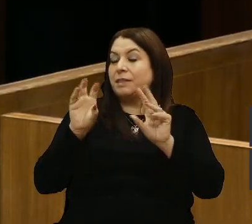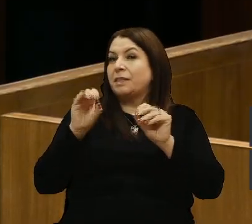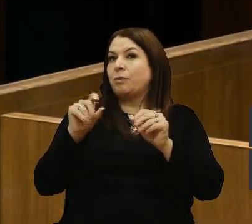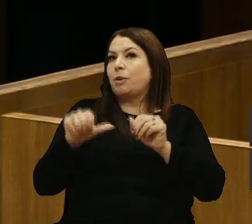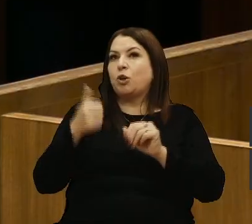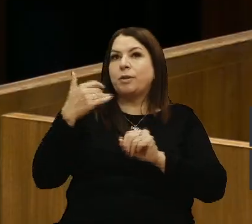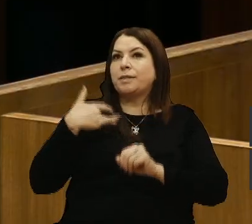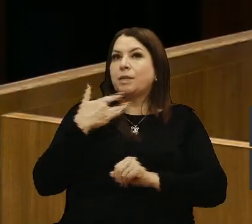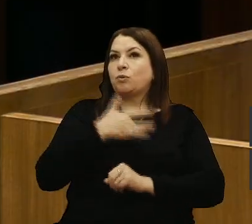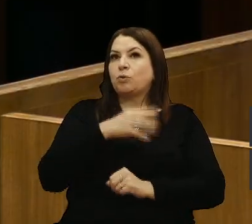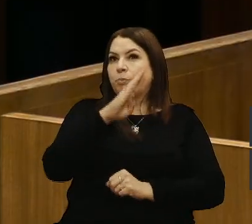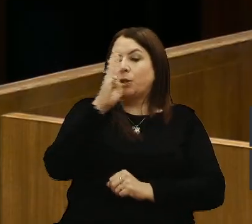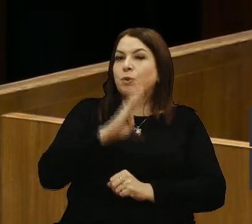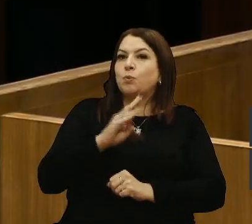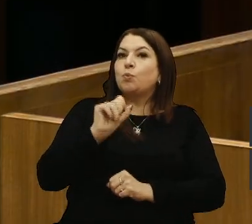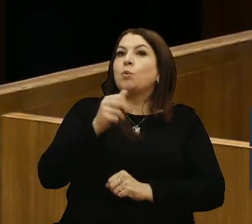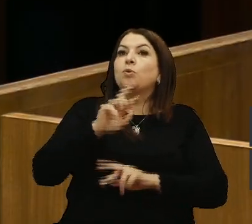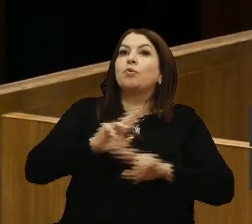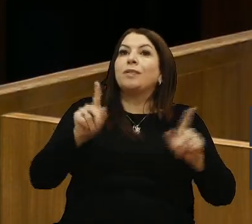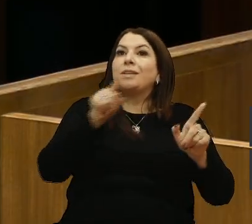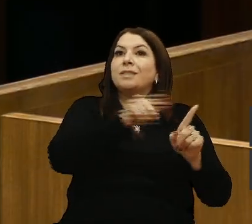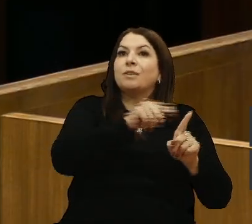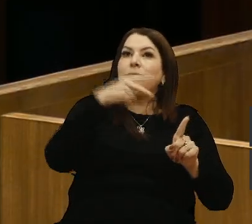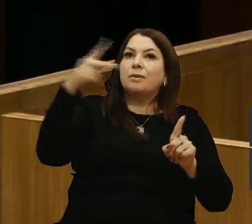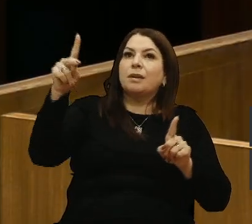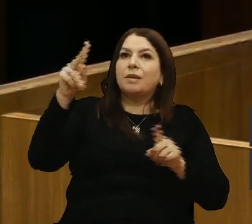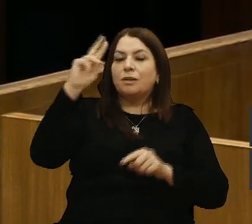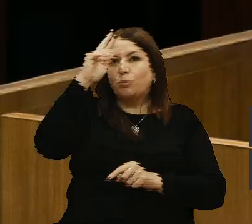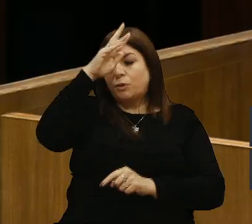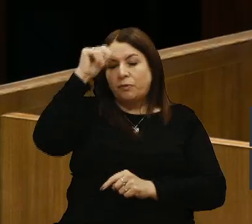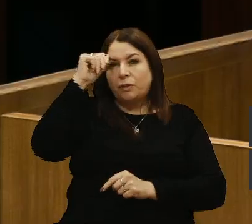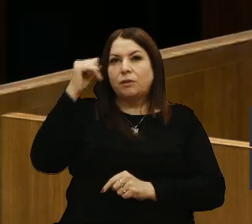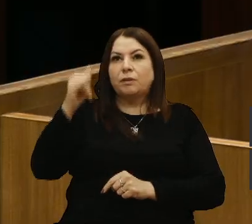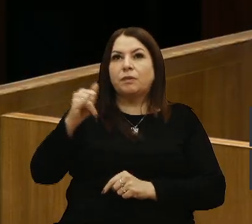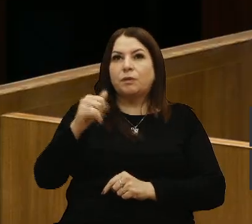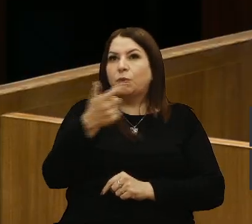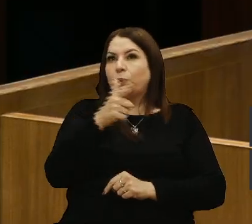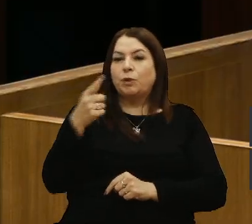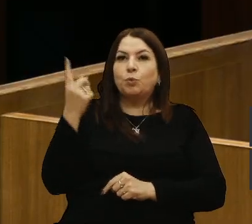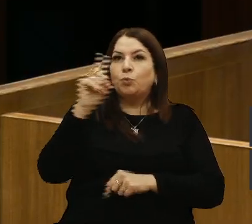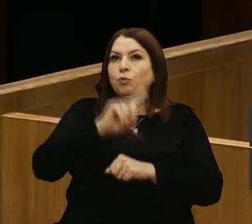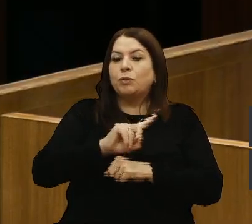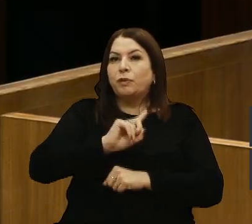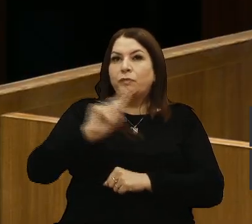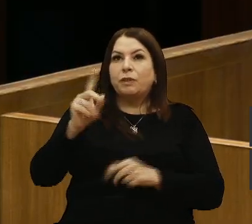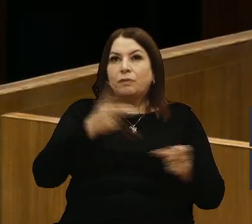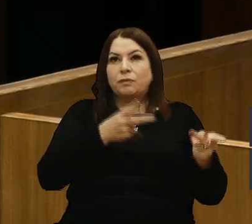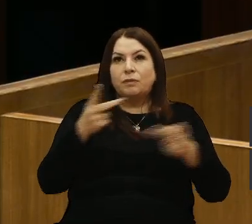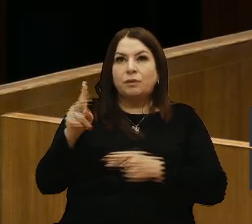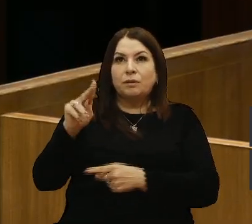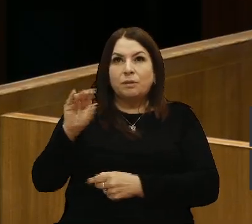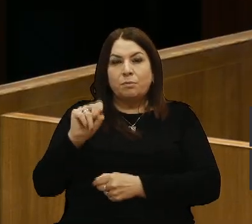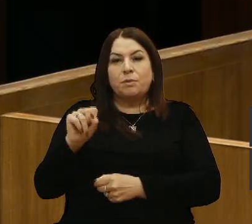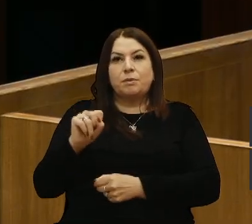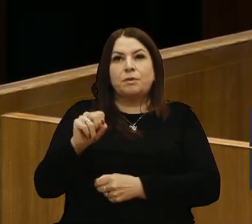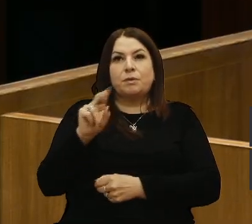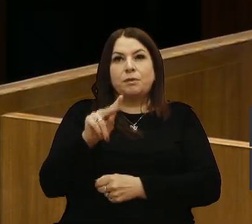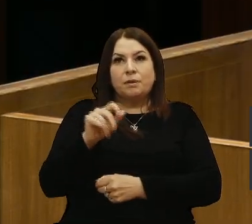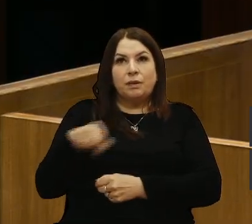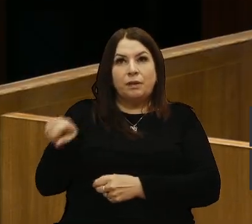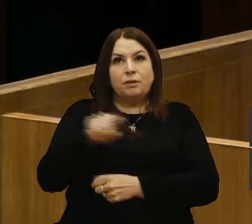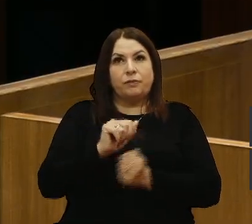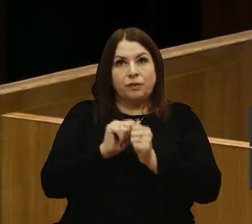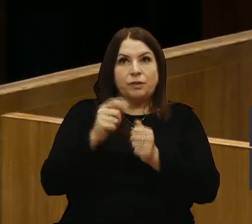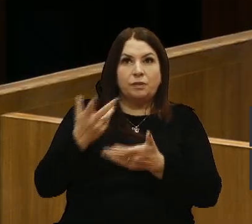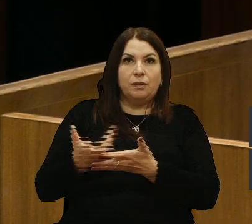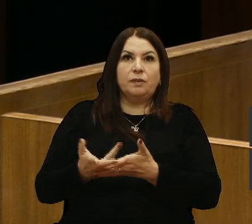melhor saúde do Brasil. Qual que era o diferencial lá dela, ou do prefeito, e ela me disse que não tem um dia que ele não vai visitar uma UBS ou uma UPA central lá,